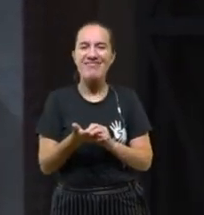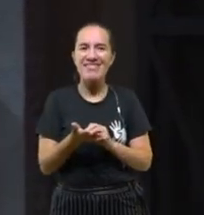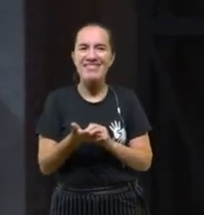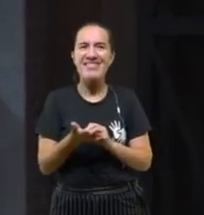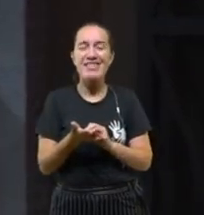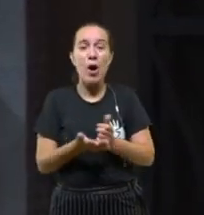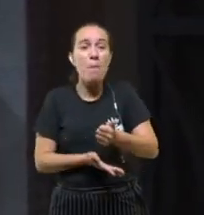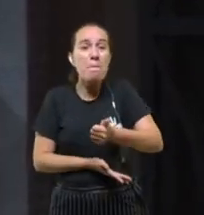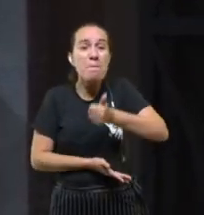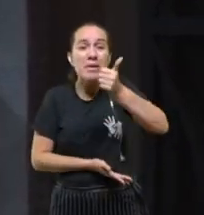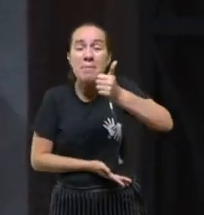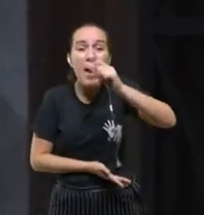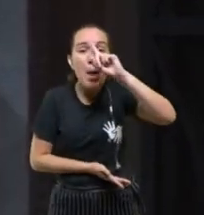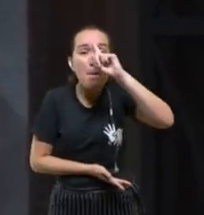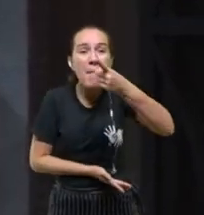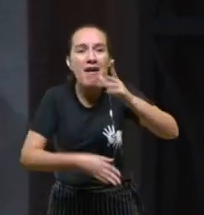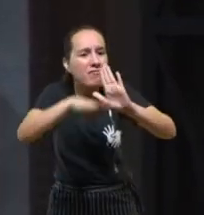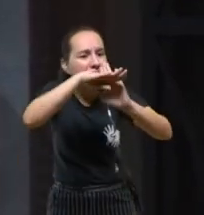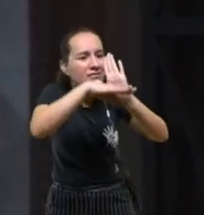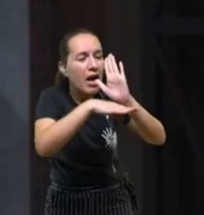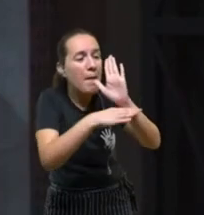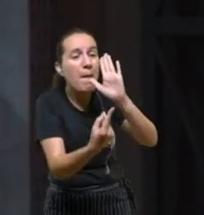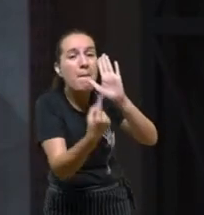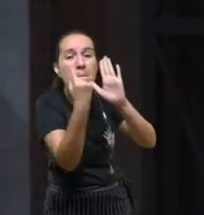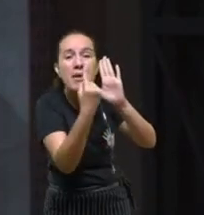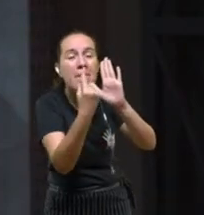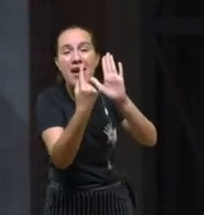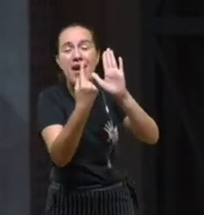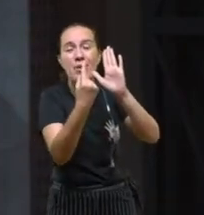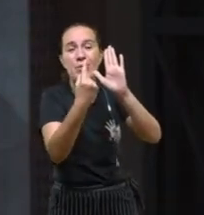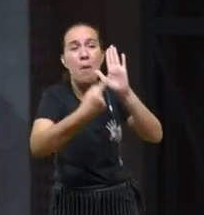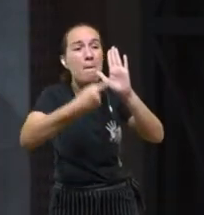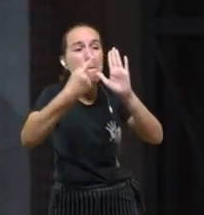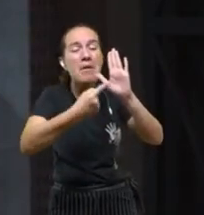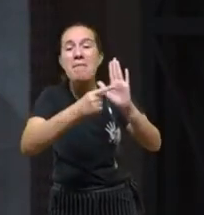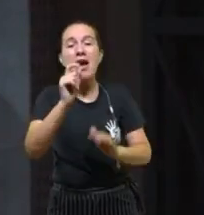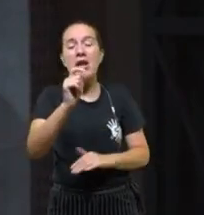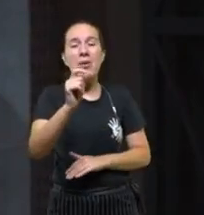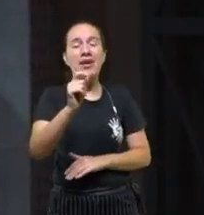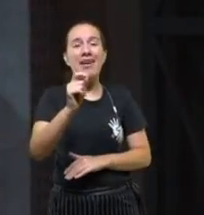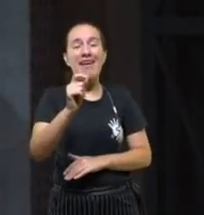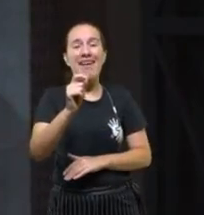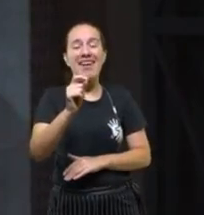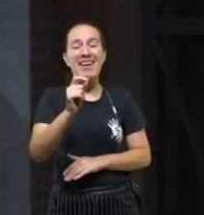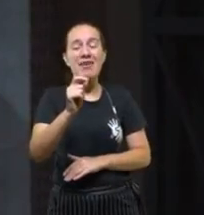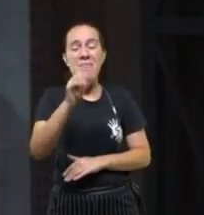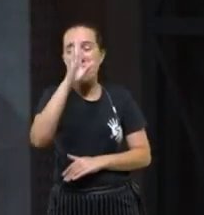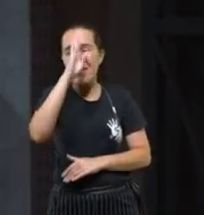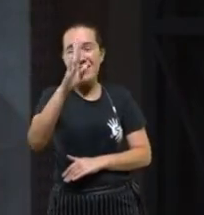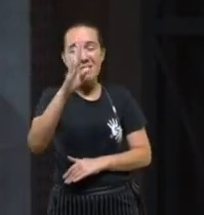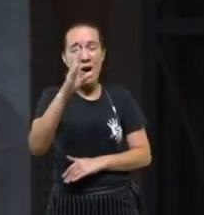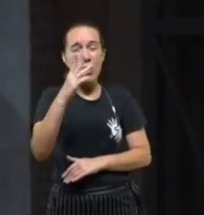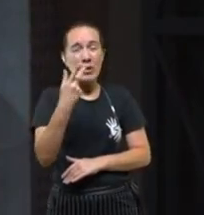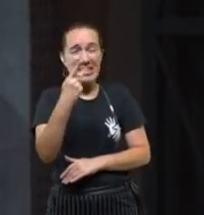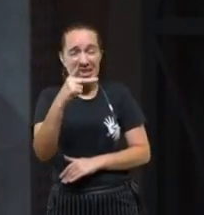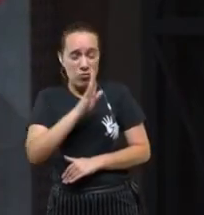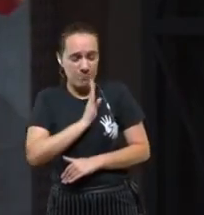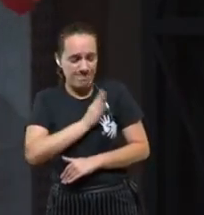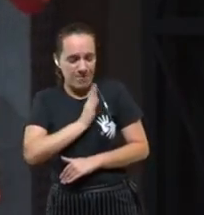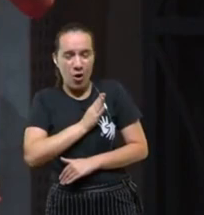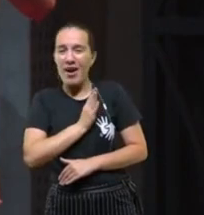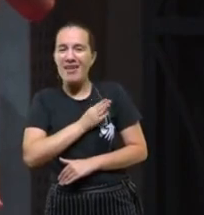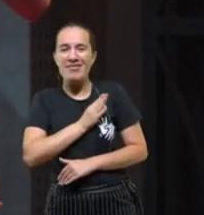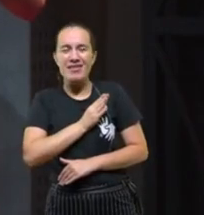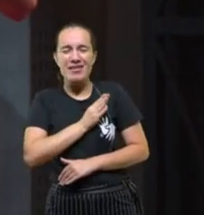o primeiro mandamento era amar Deus com todo o seu coração, toda a sua força.